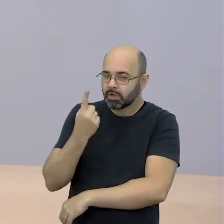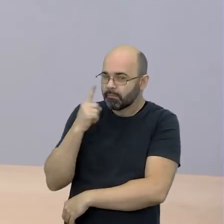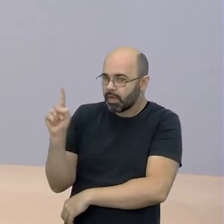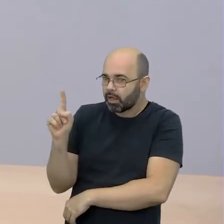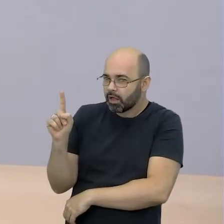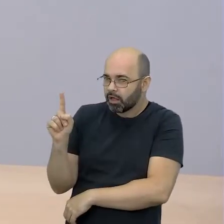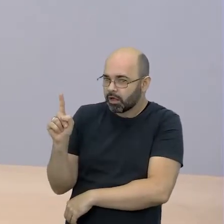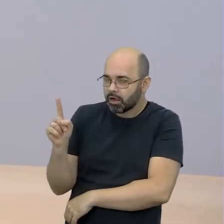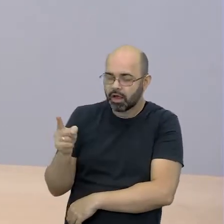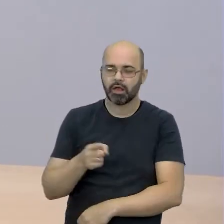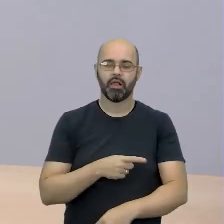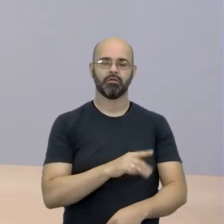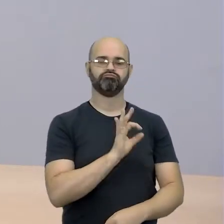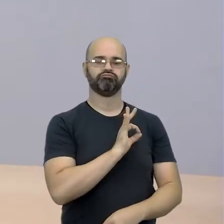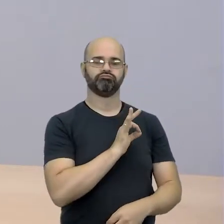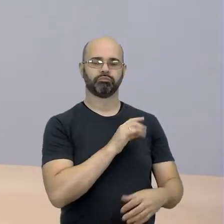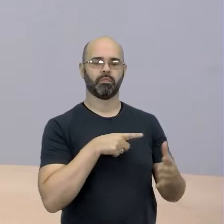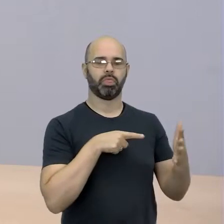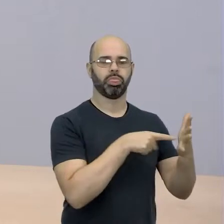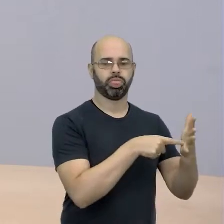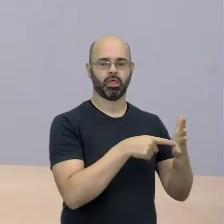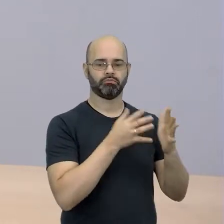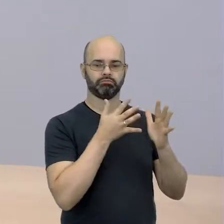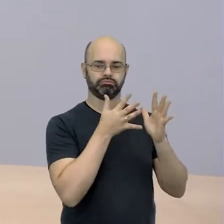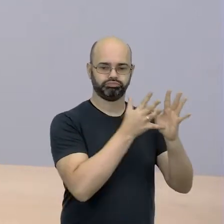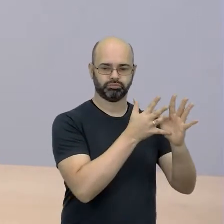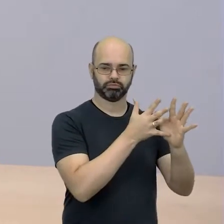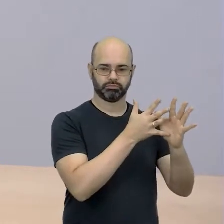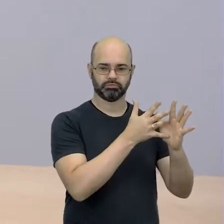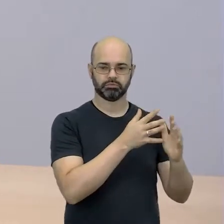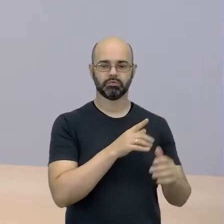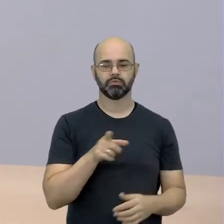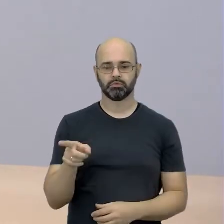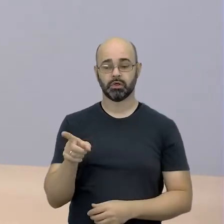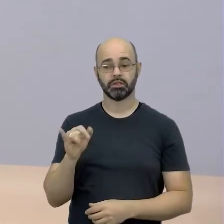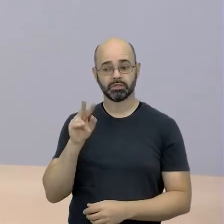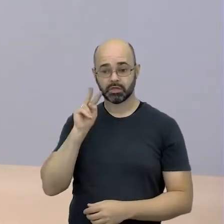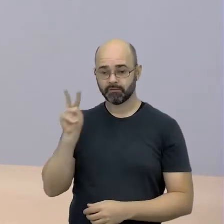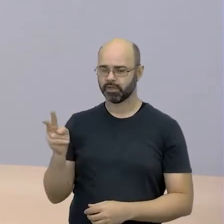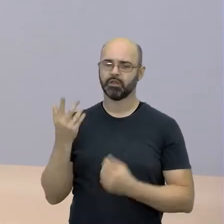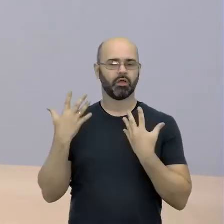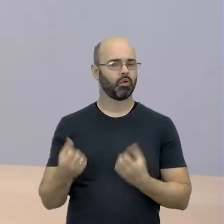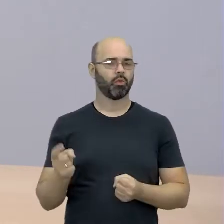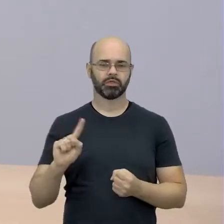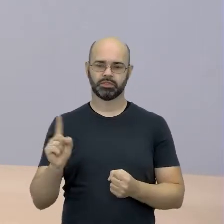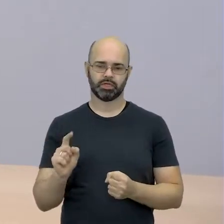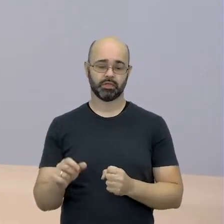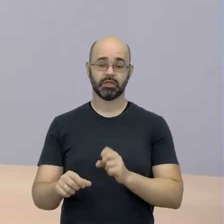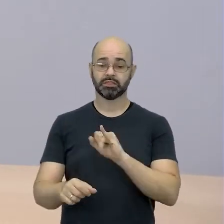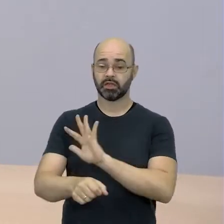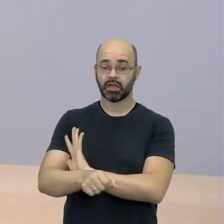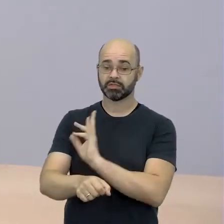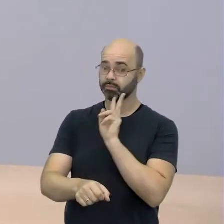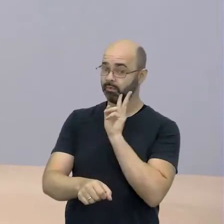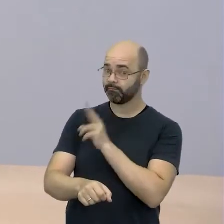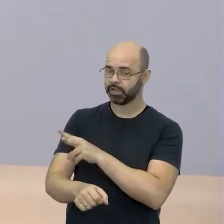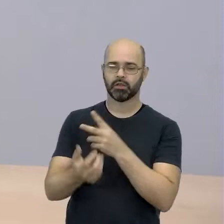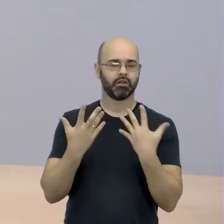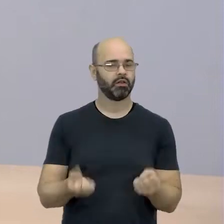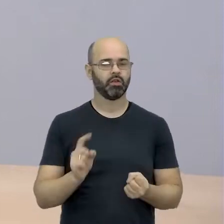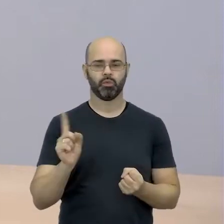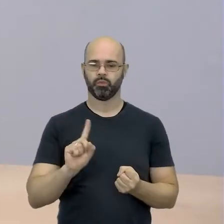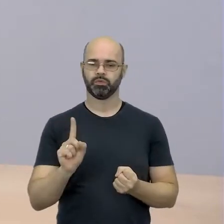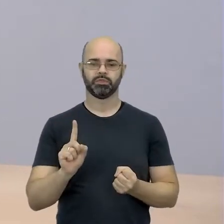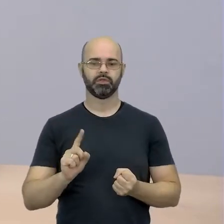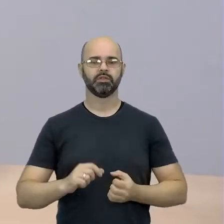irmanarmos nessas questões aí que para a gente são inegociáveis, beleza? Vamos aqui para as habilidades da